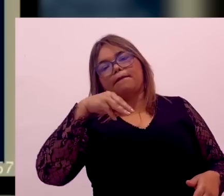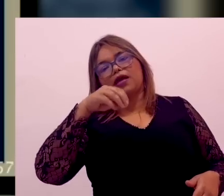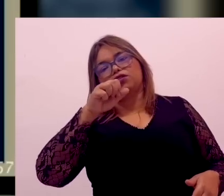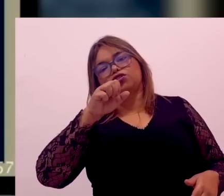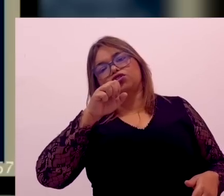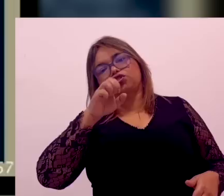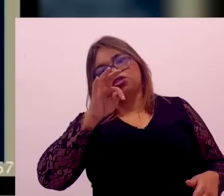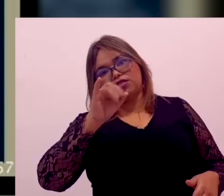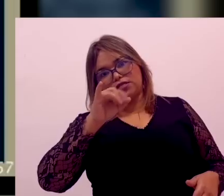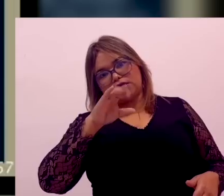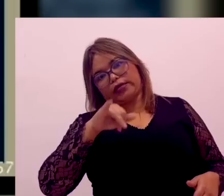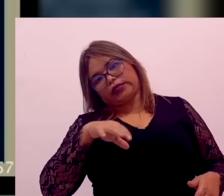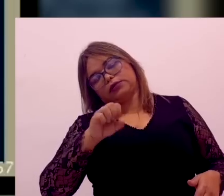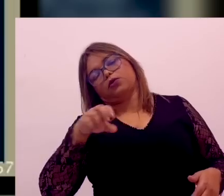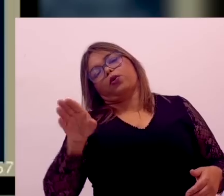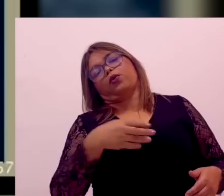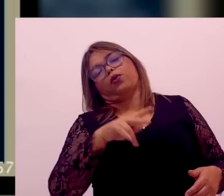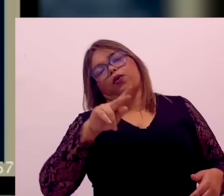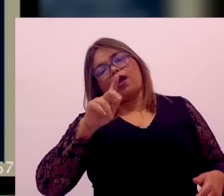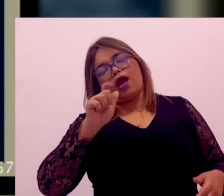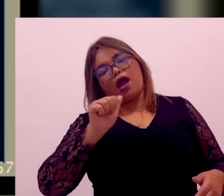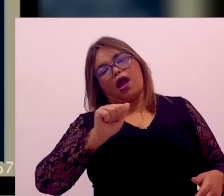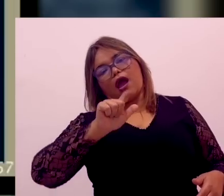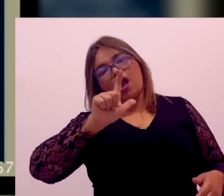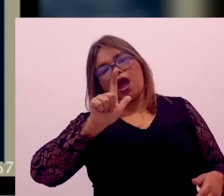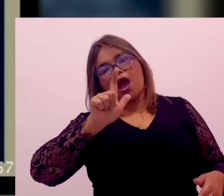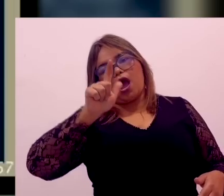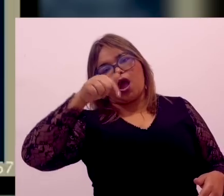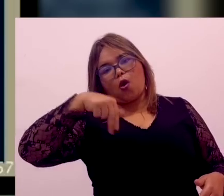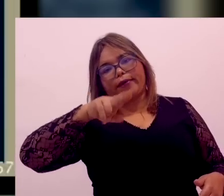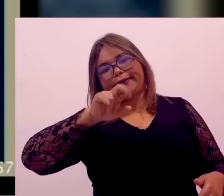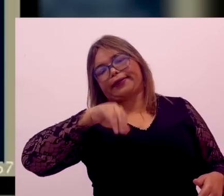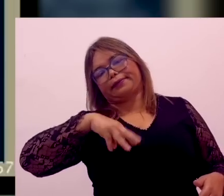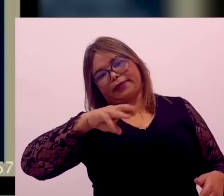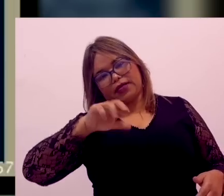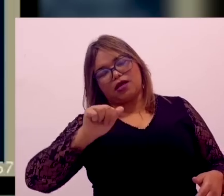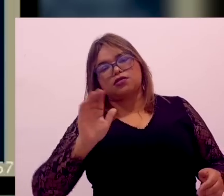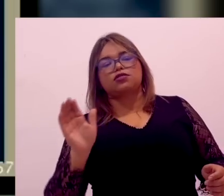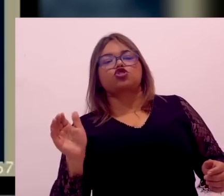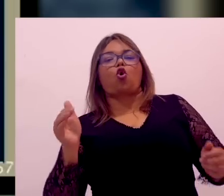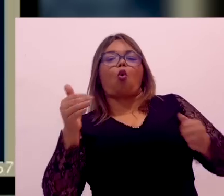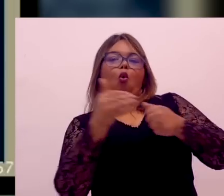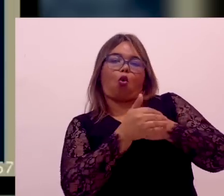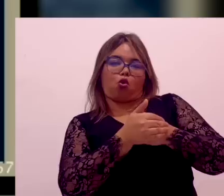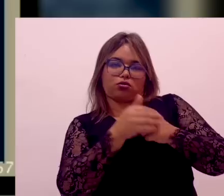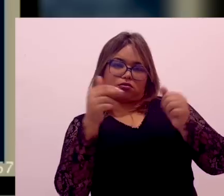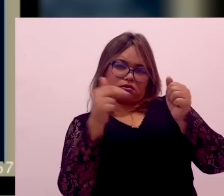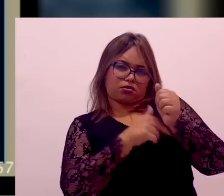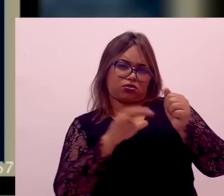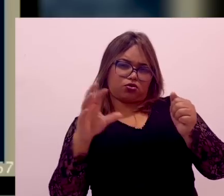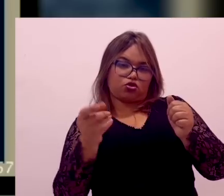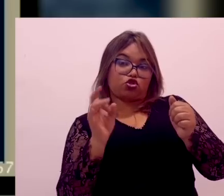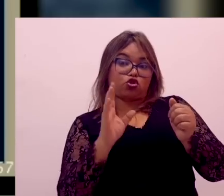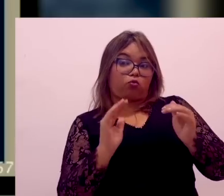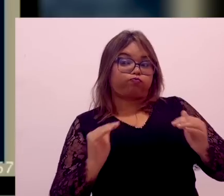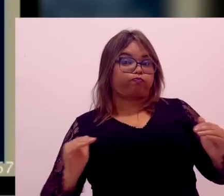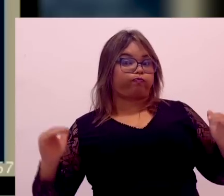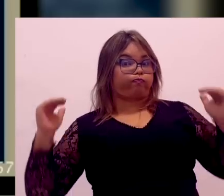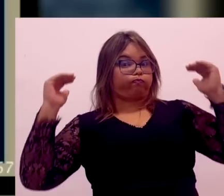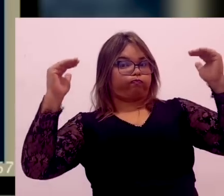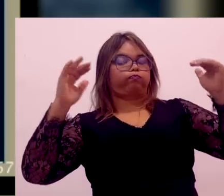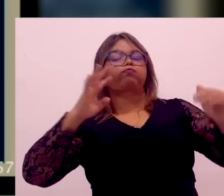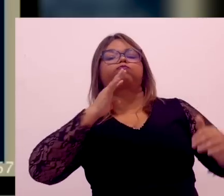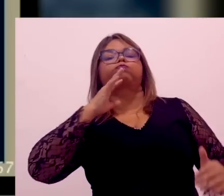dos sábios, dos eleitos, e usa falsas explicações de seus símbolos para enganar aqueles